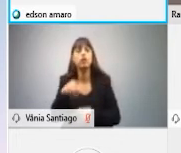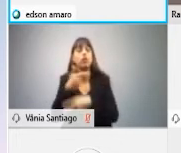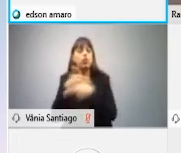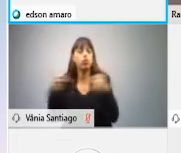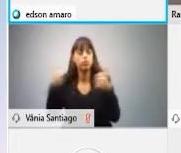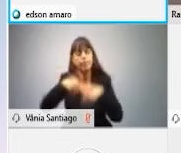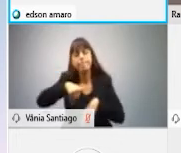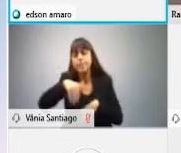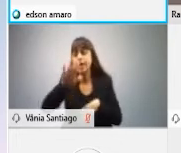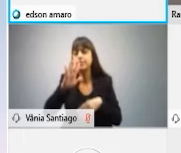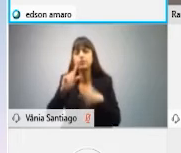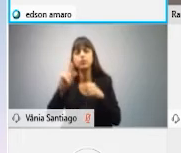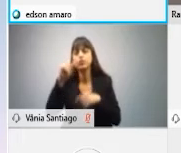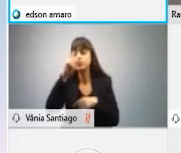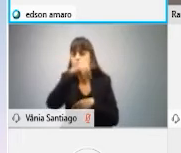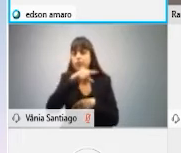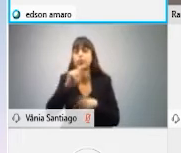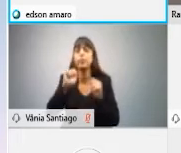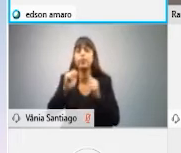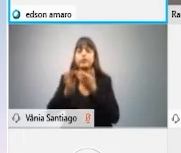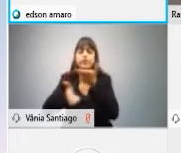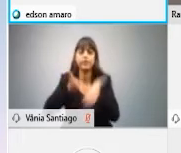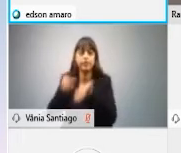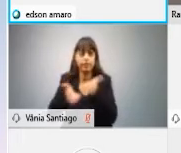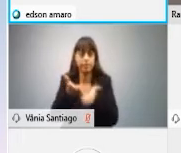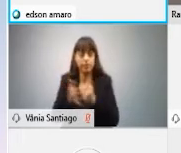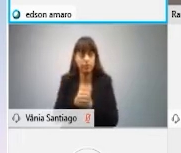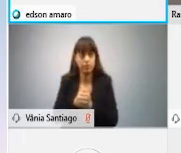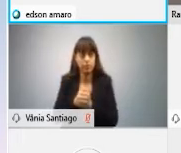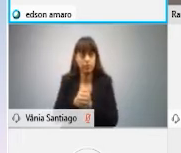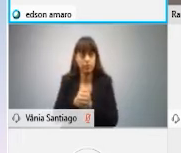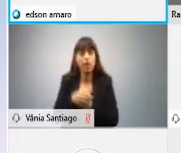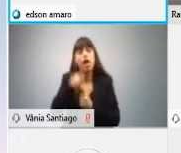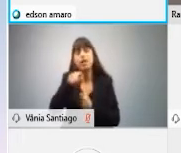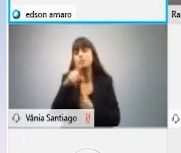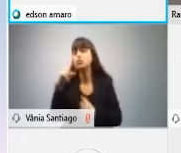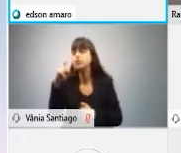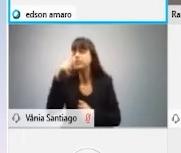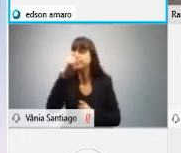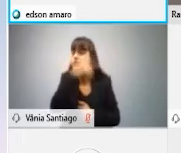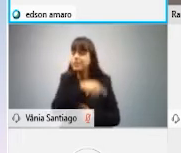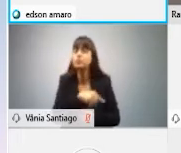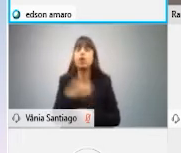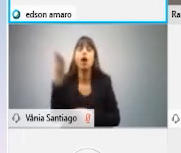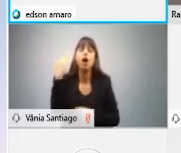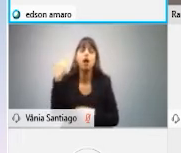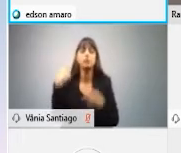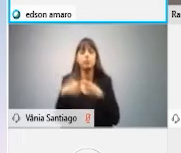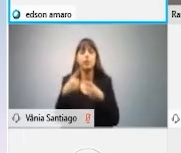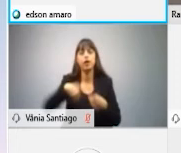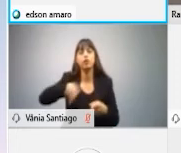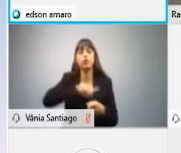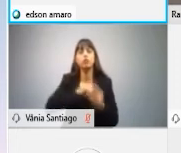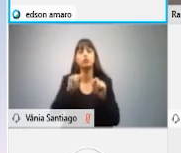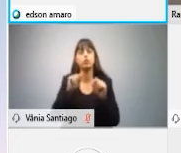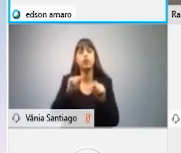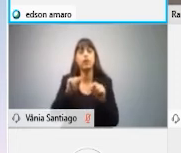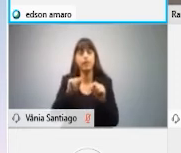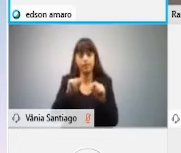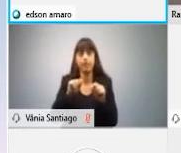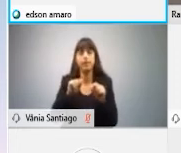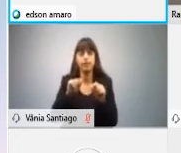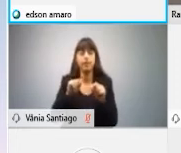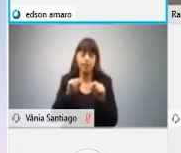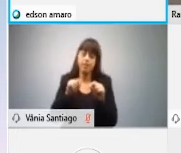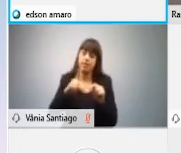condição passível de tratamento. De novo, isso tudo era muito difícil de ser lidado antes, porque a gente basicamente caracterizava uma doença pelos seus sinais e